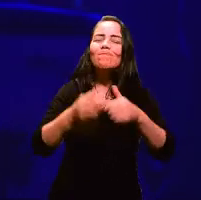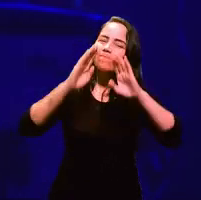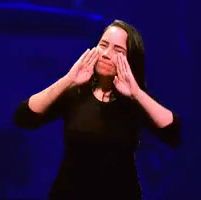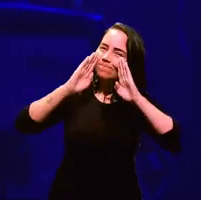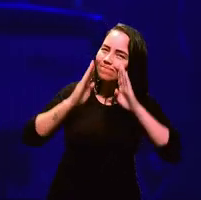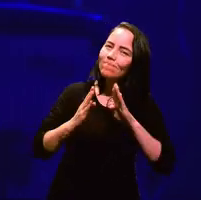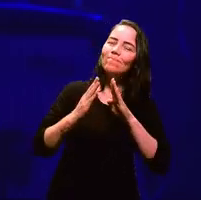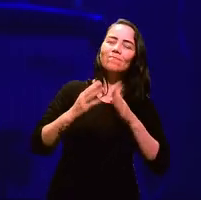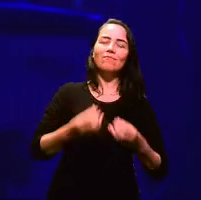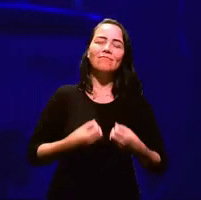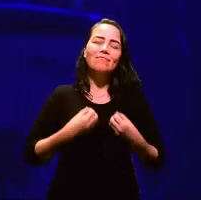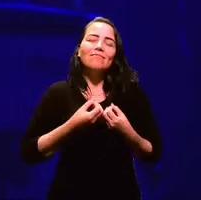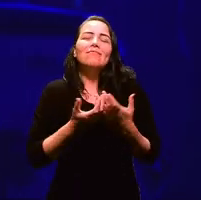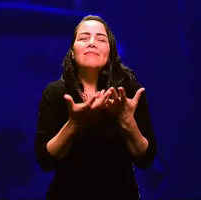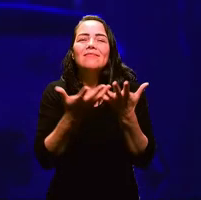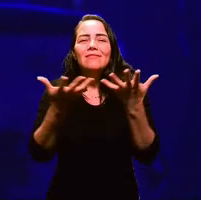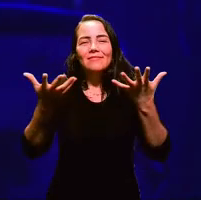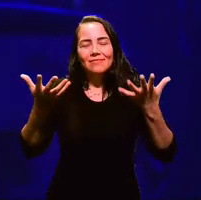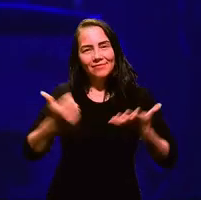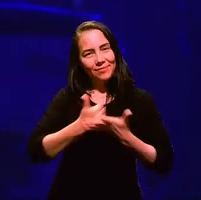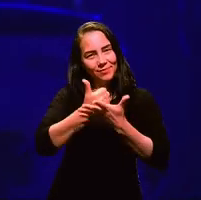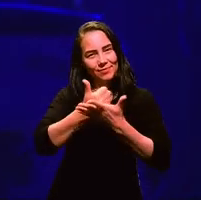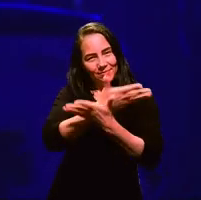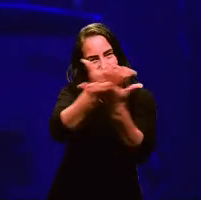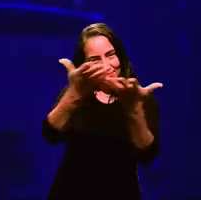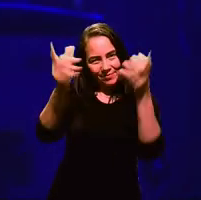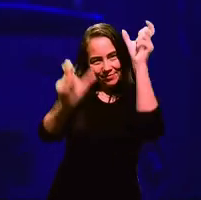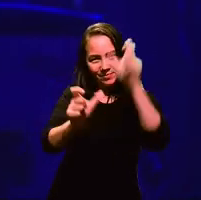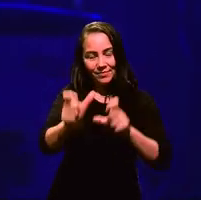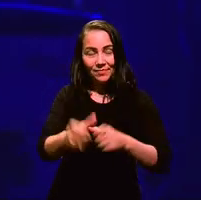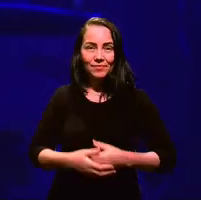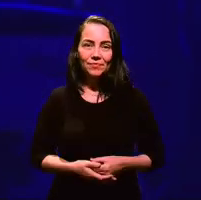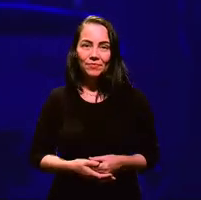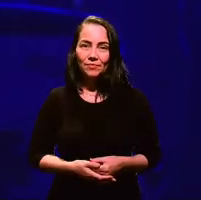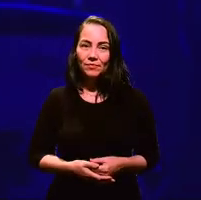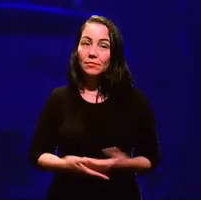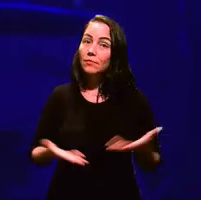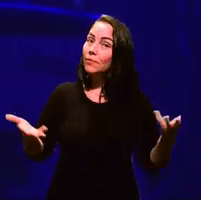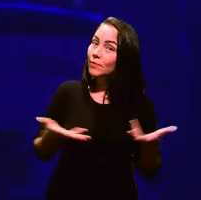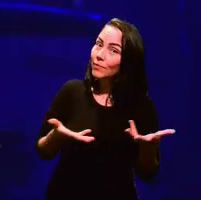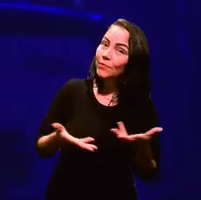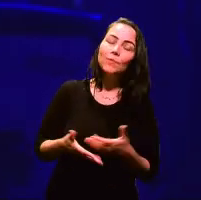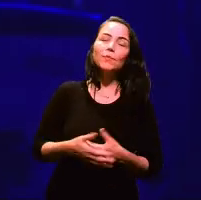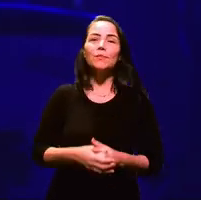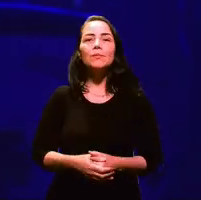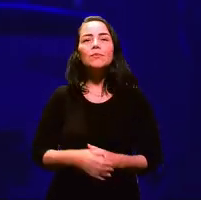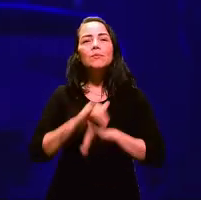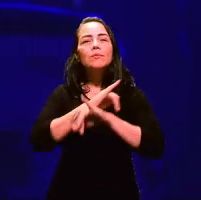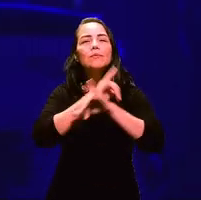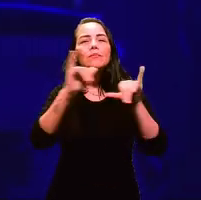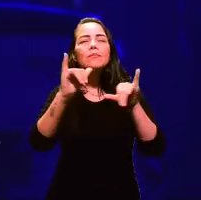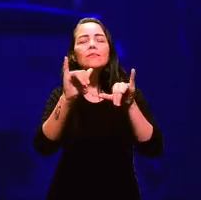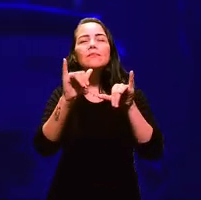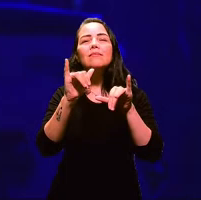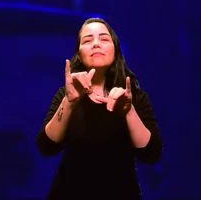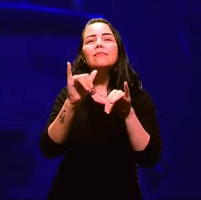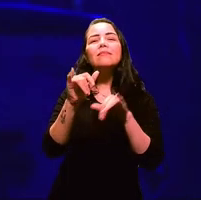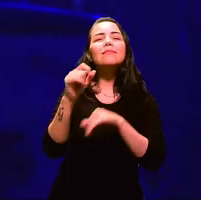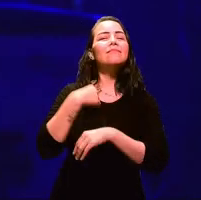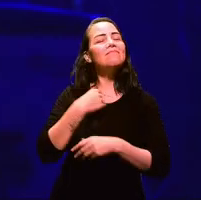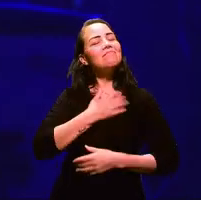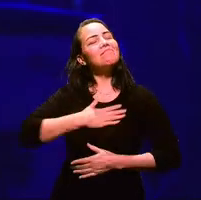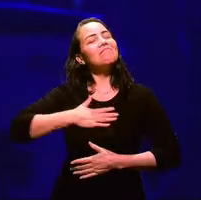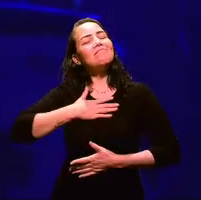dedicação para servir ao próximo. Para compartilhar sua mensagem, tenho o prazer